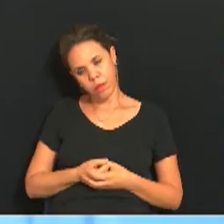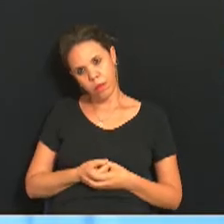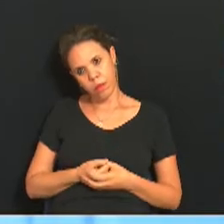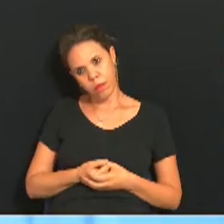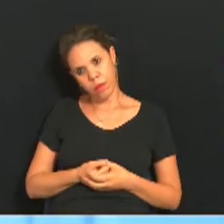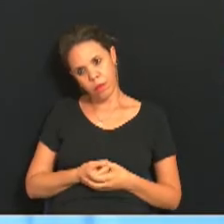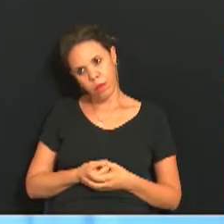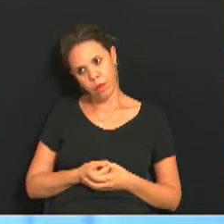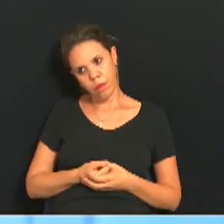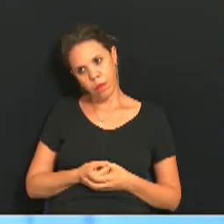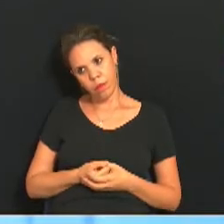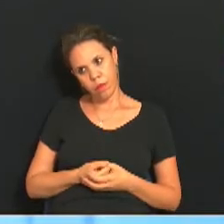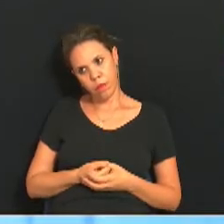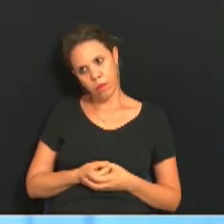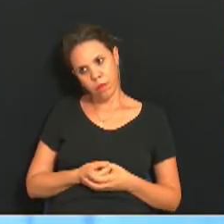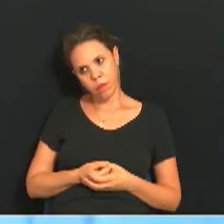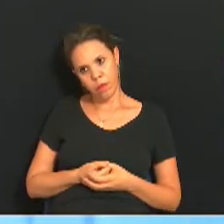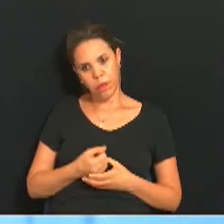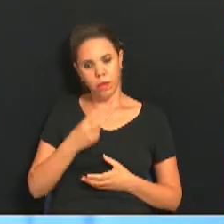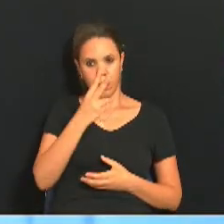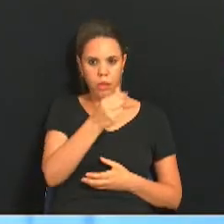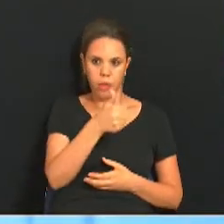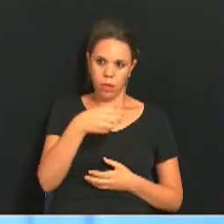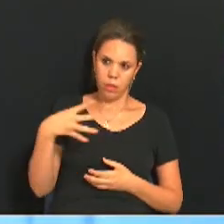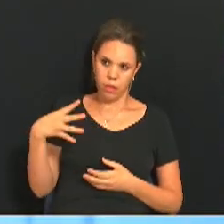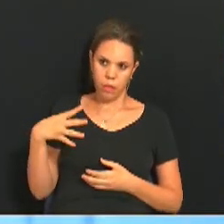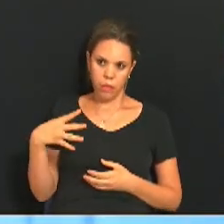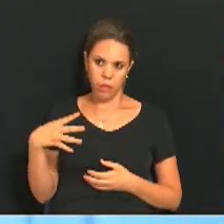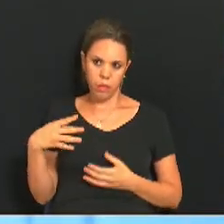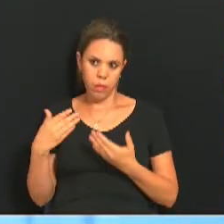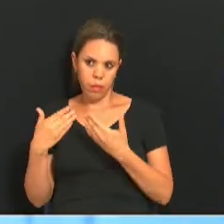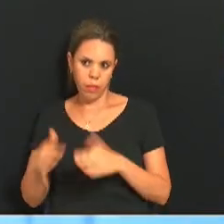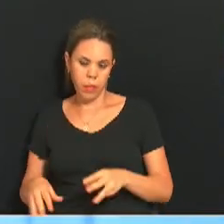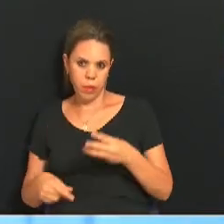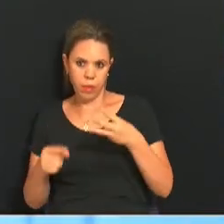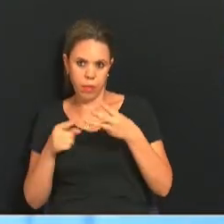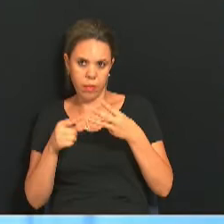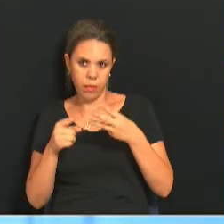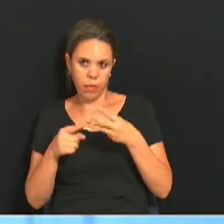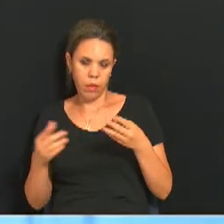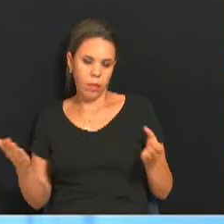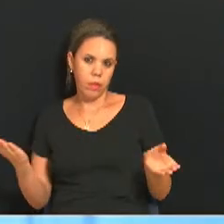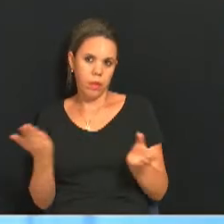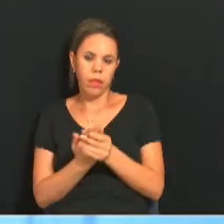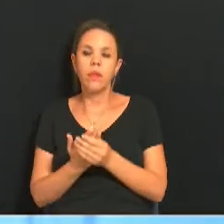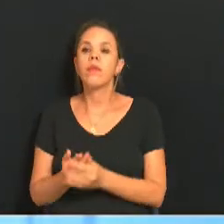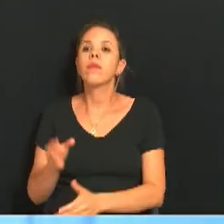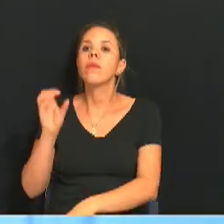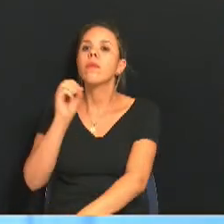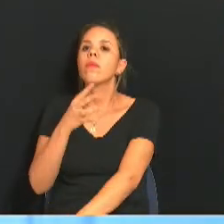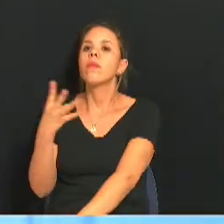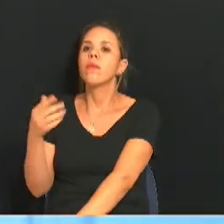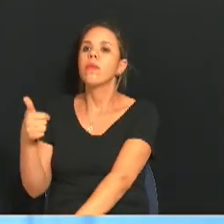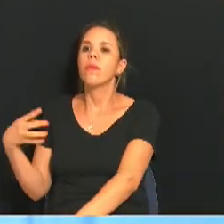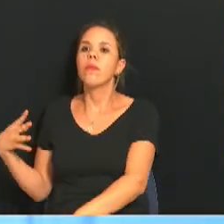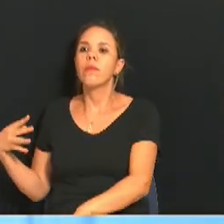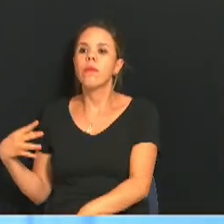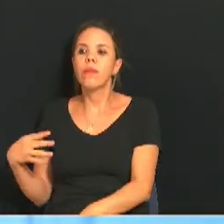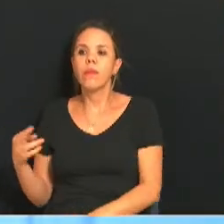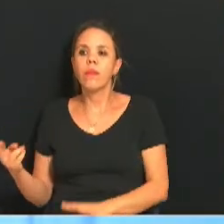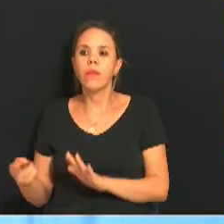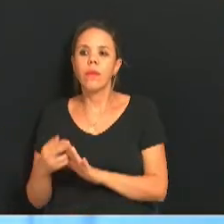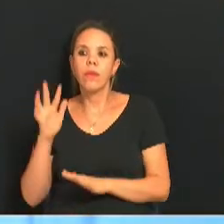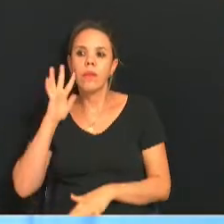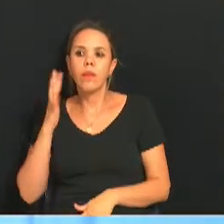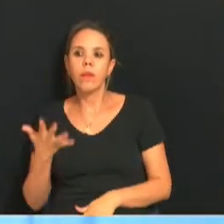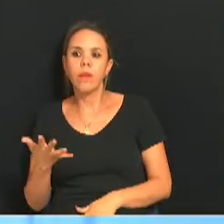complexo em 2014 foi aberto o terceiro e último processo que eu 04 14 e resultou